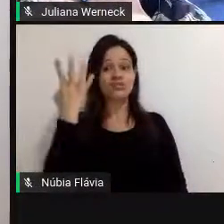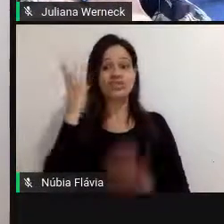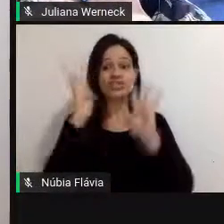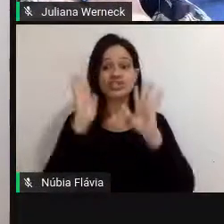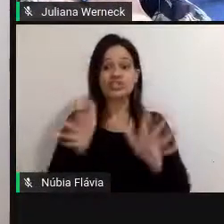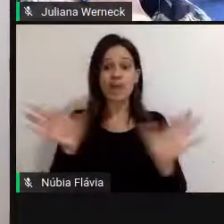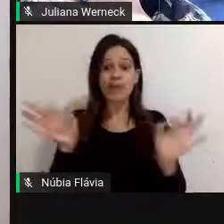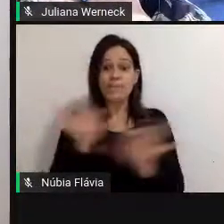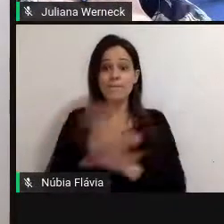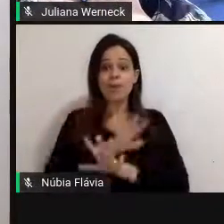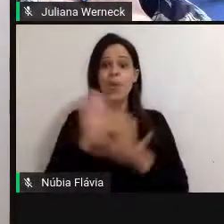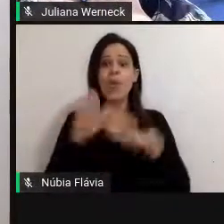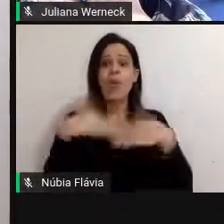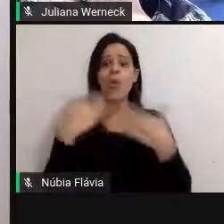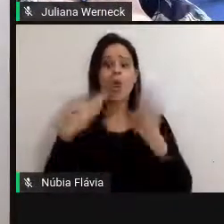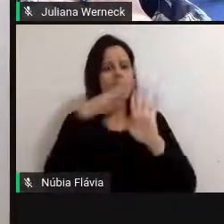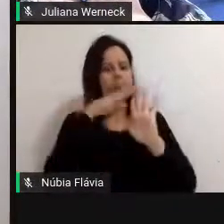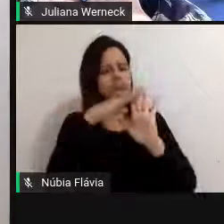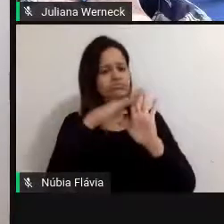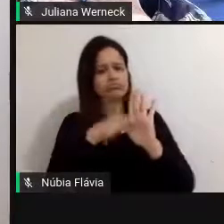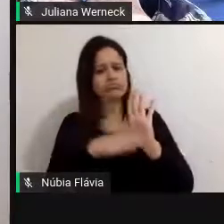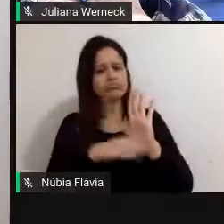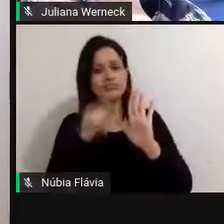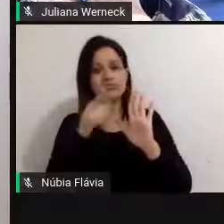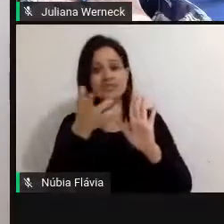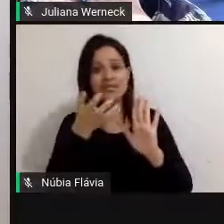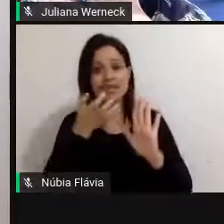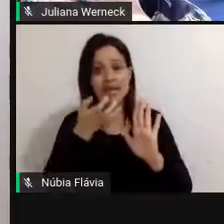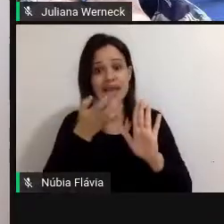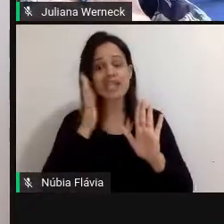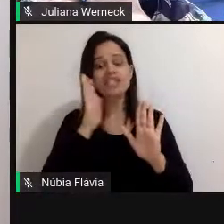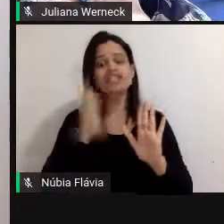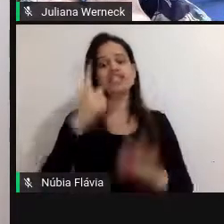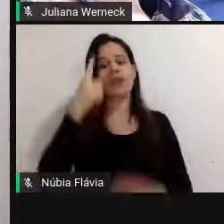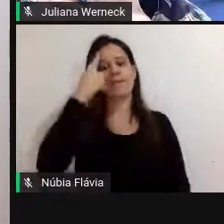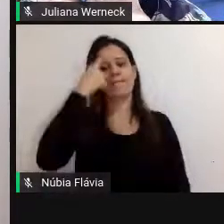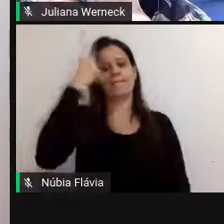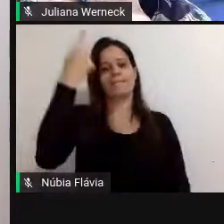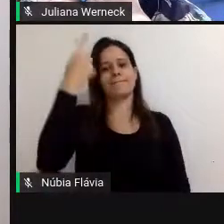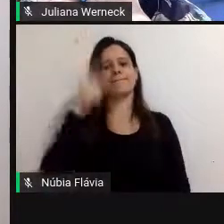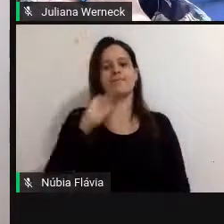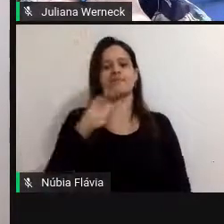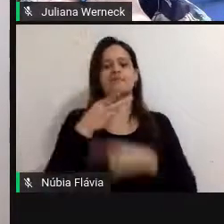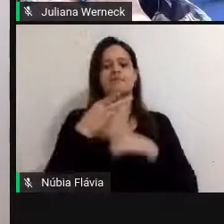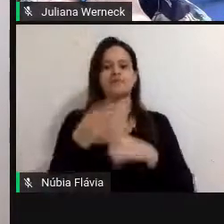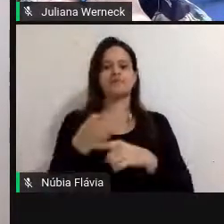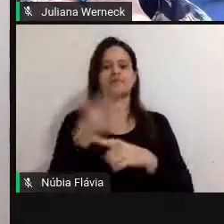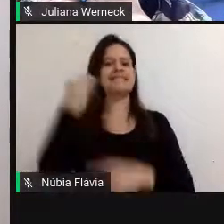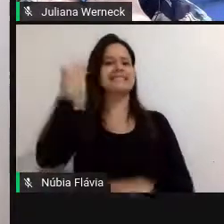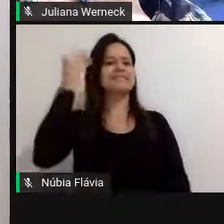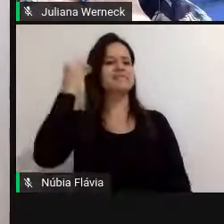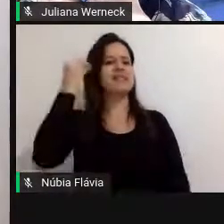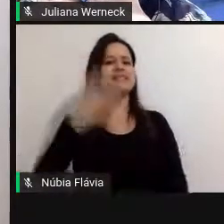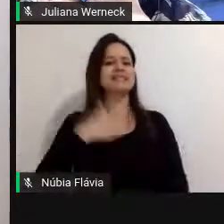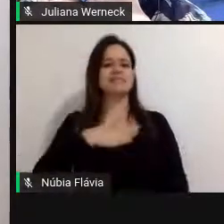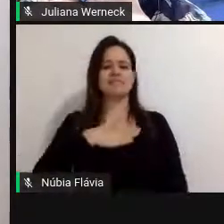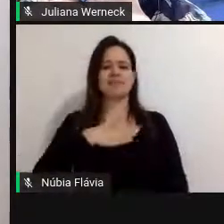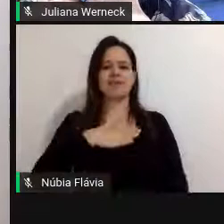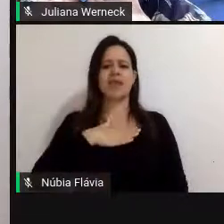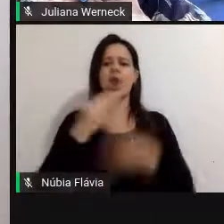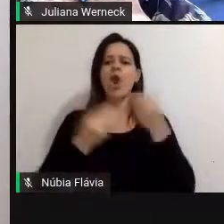o que você realmente quer, já é o primeiro passo para você correr atrás. Então, experiência pessoal minha, como que eu coloquei isso